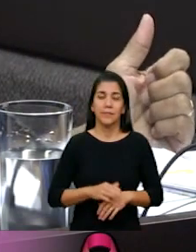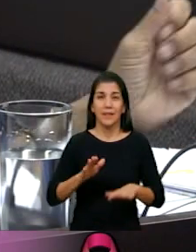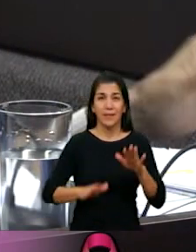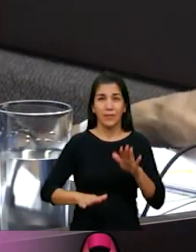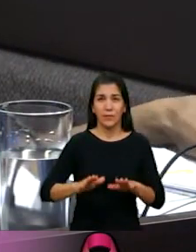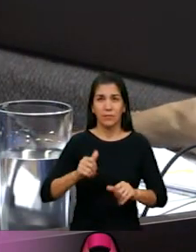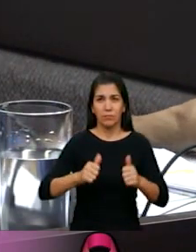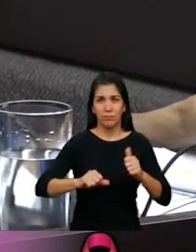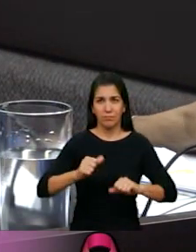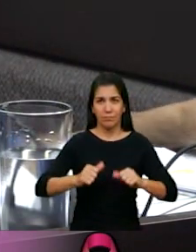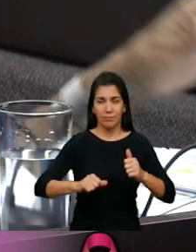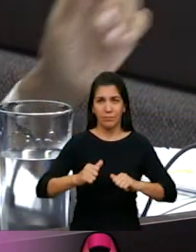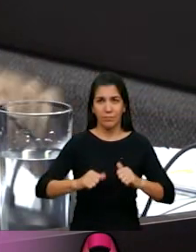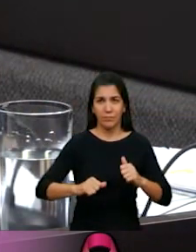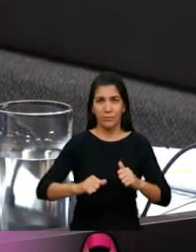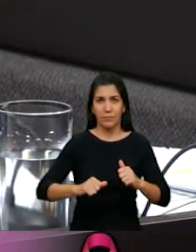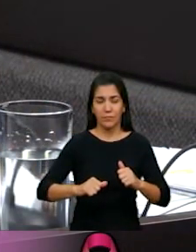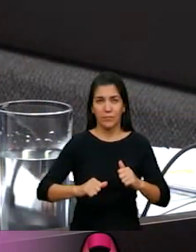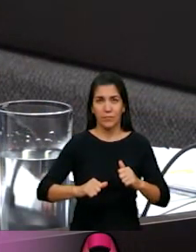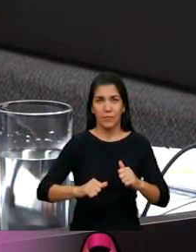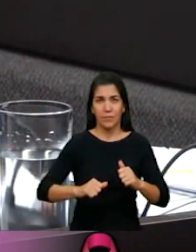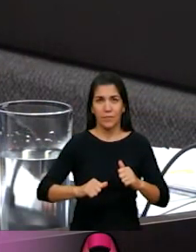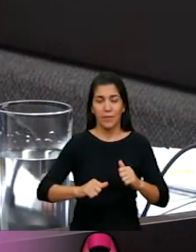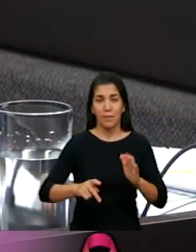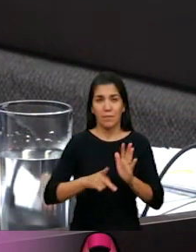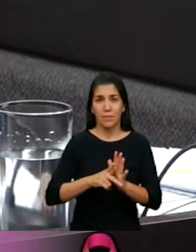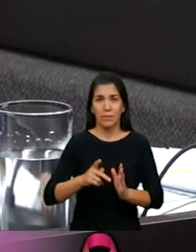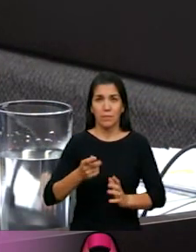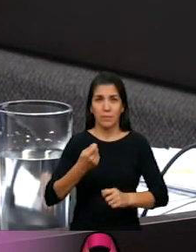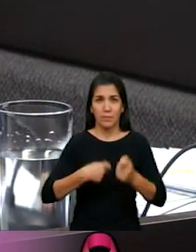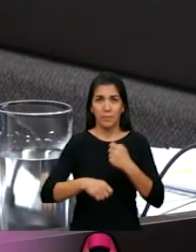feitas à administração pública